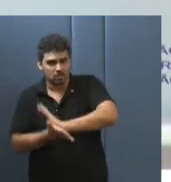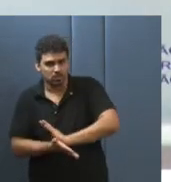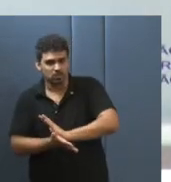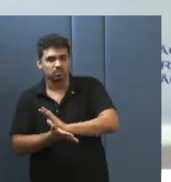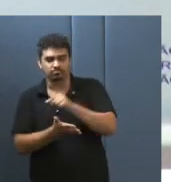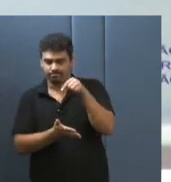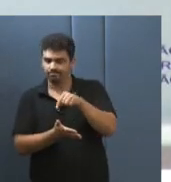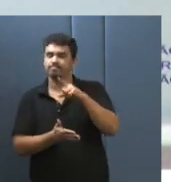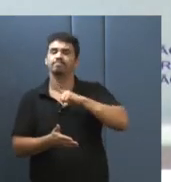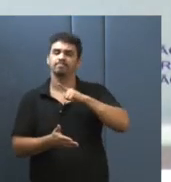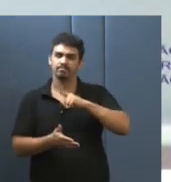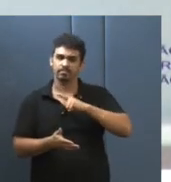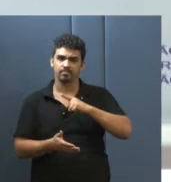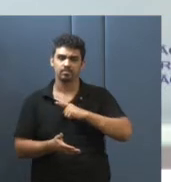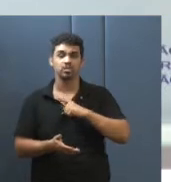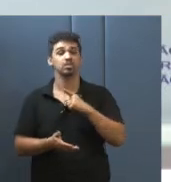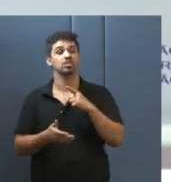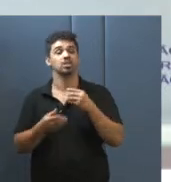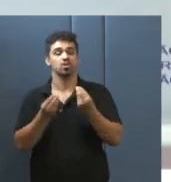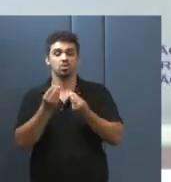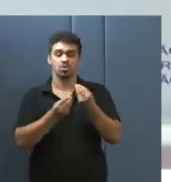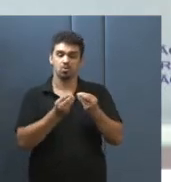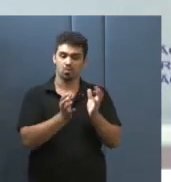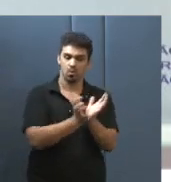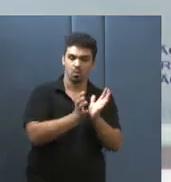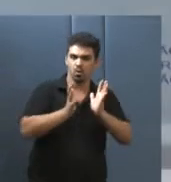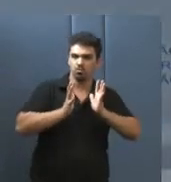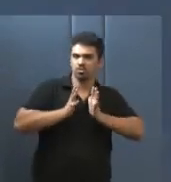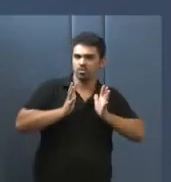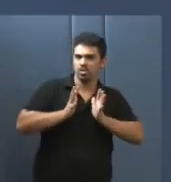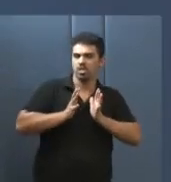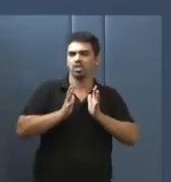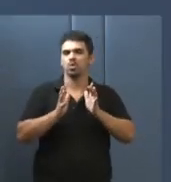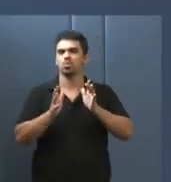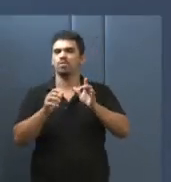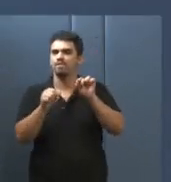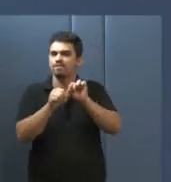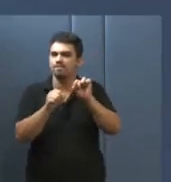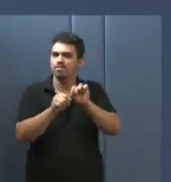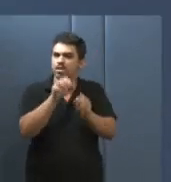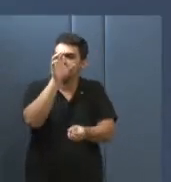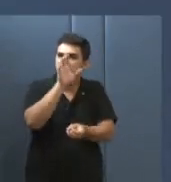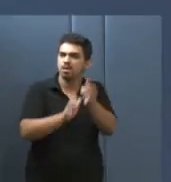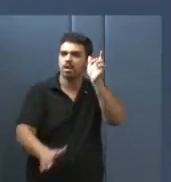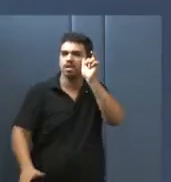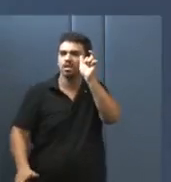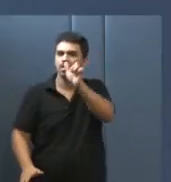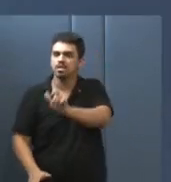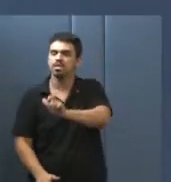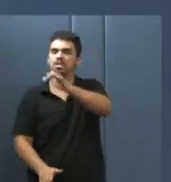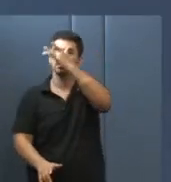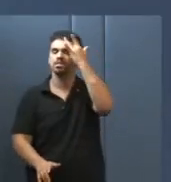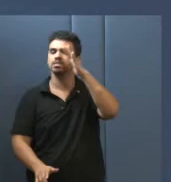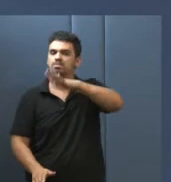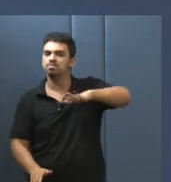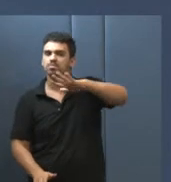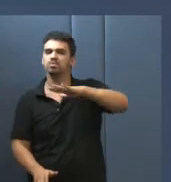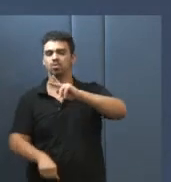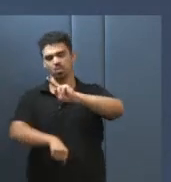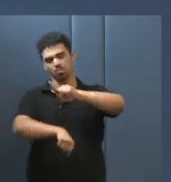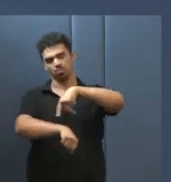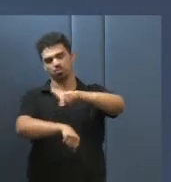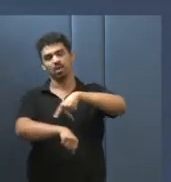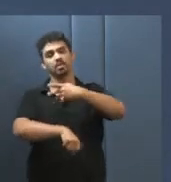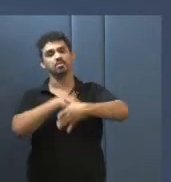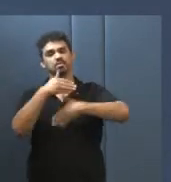como um clube de ricos, algo construído para os interesses dos países desenvolvidos, coisa que a nossa participação tem